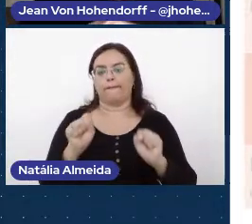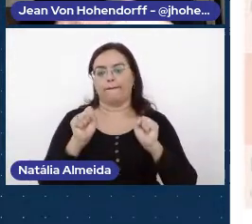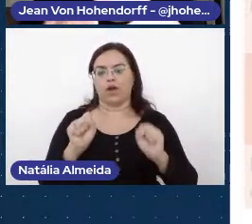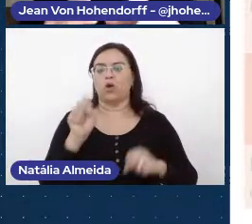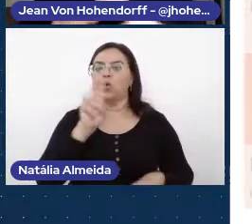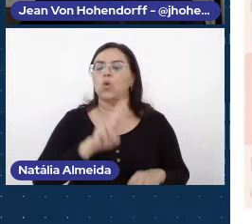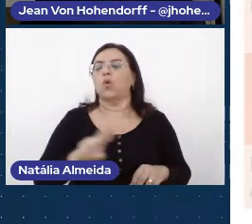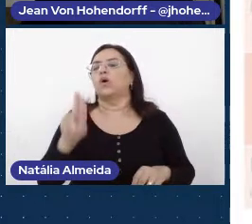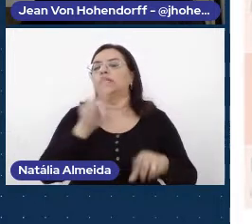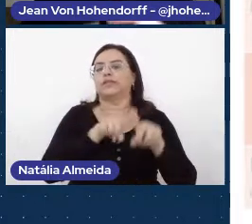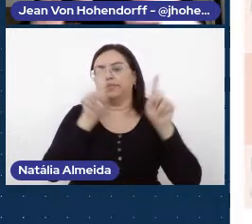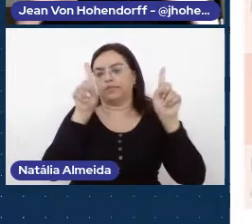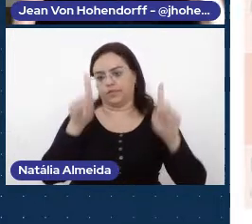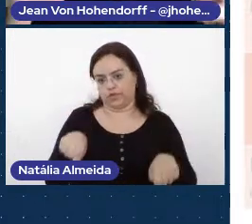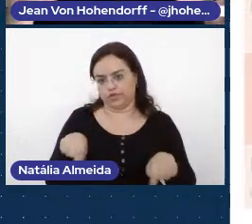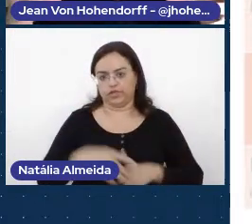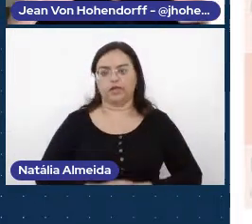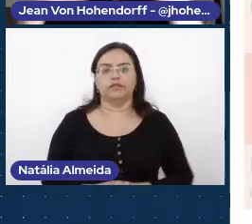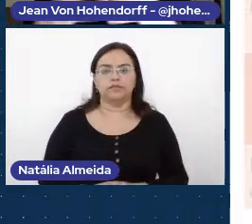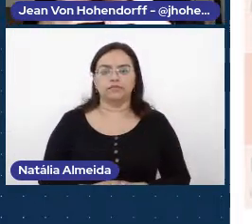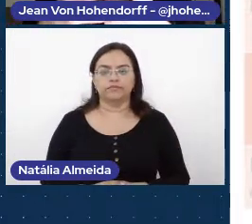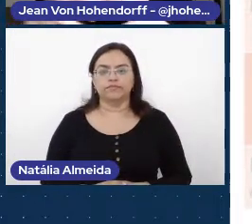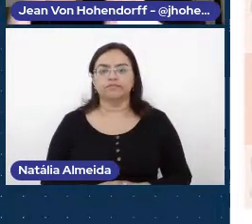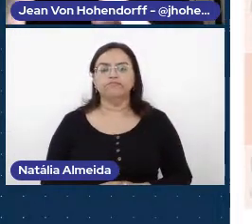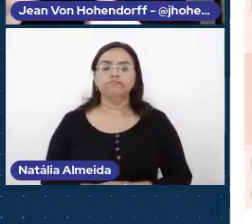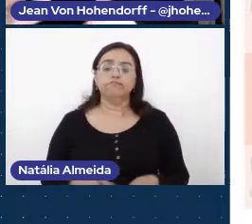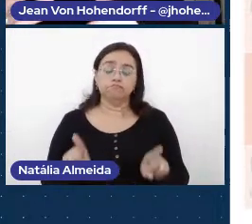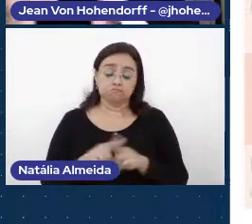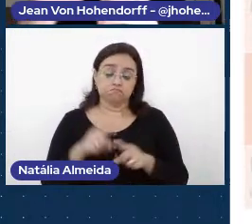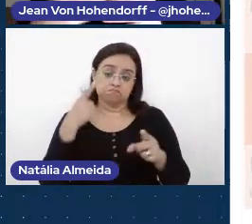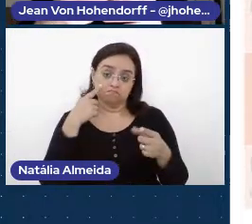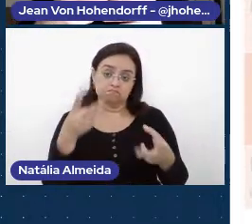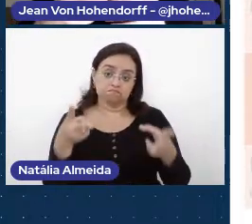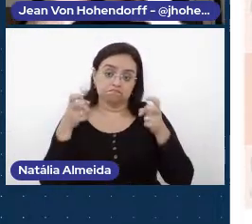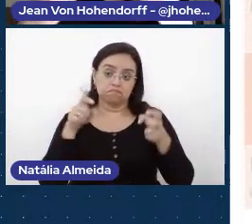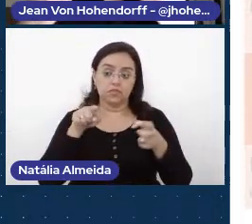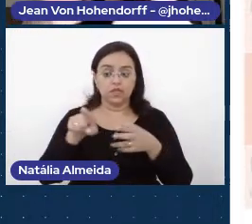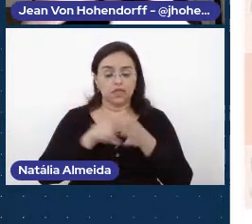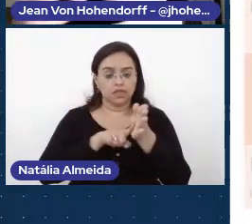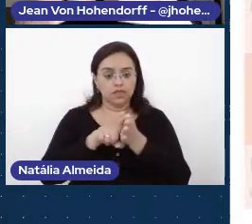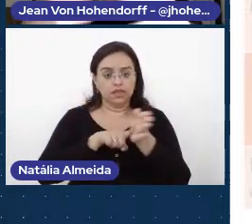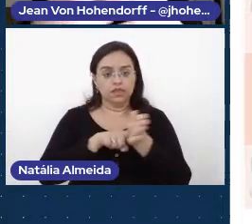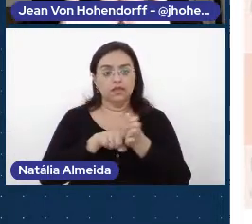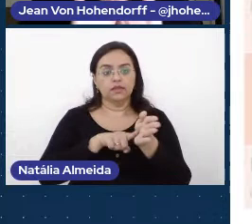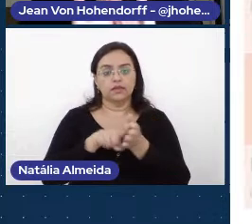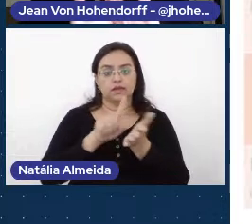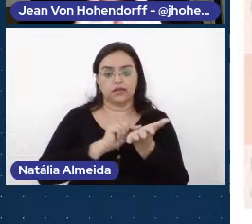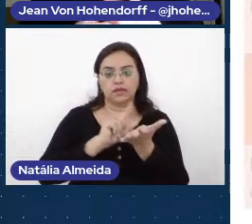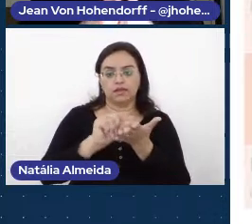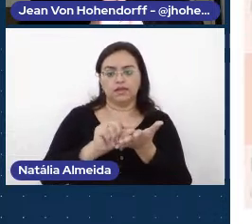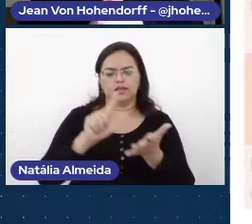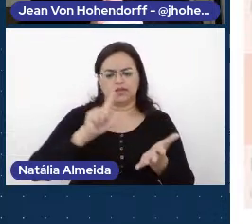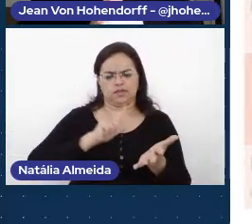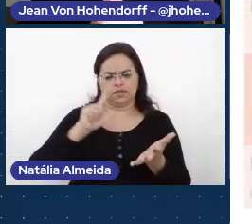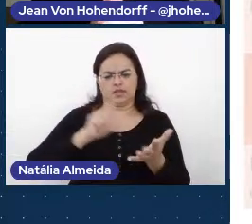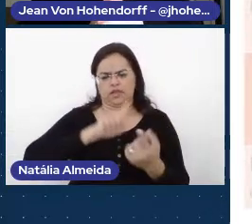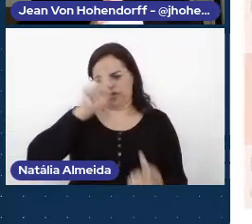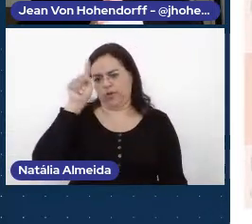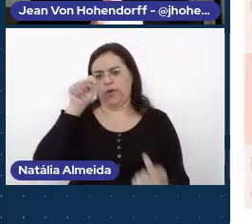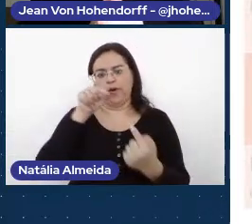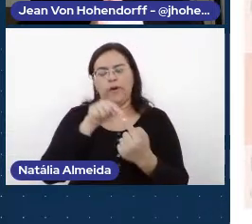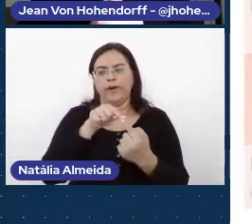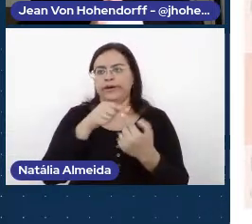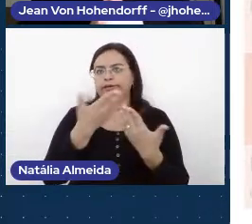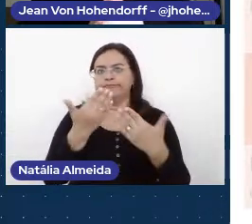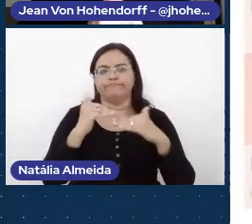projeto, para verificar se aquela pesquisa e depois aquele artigo ele atende, né, o mínimo de